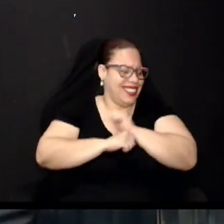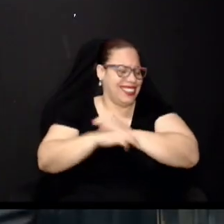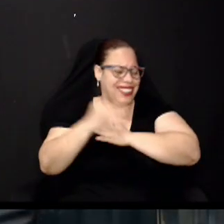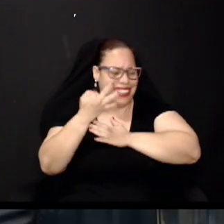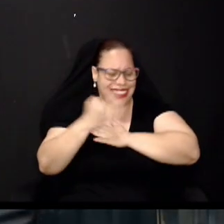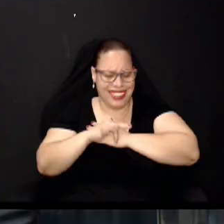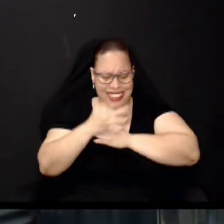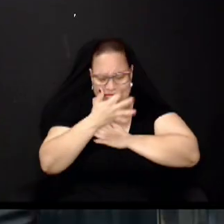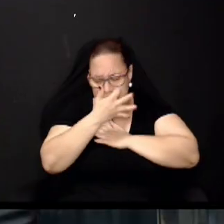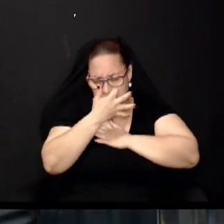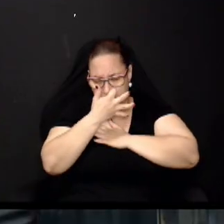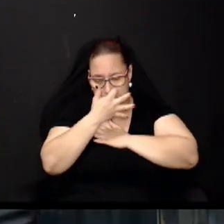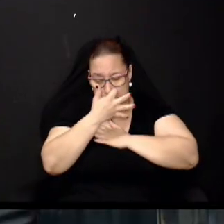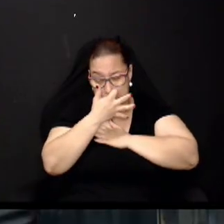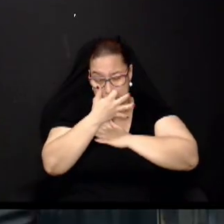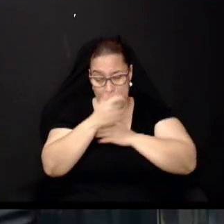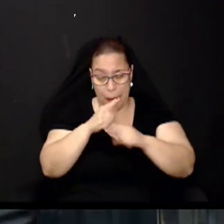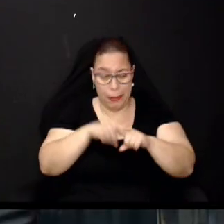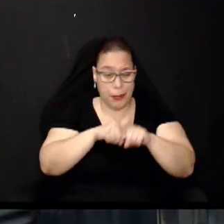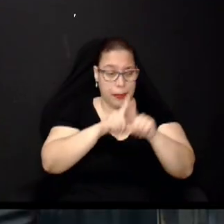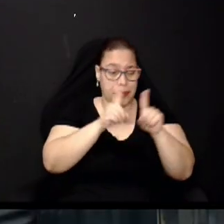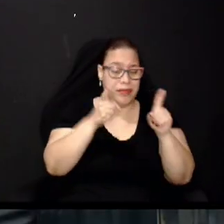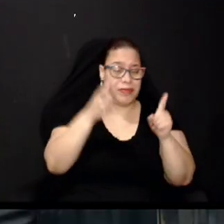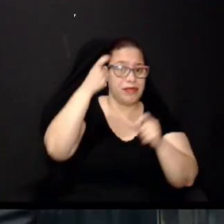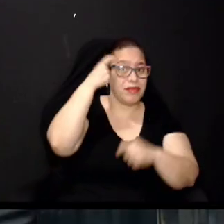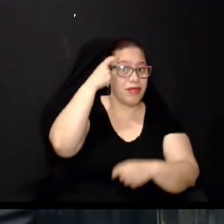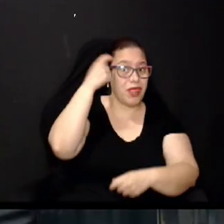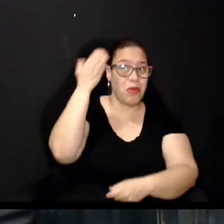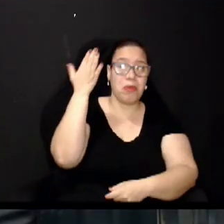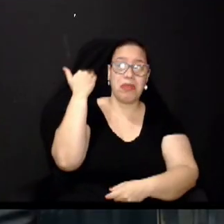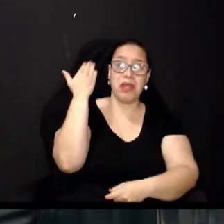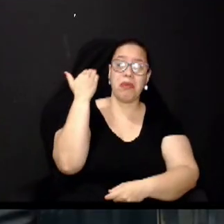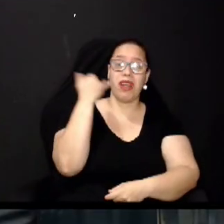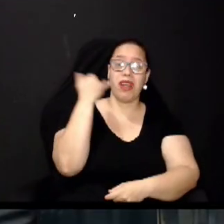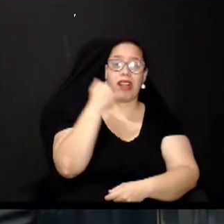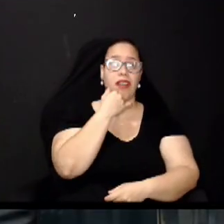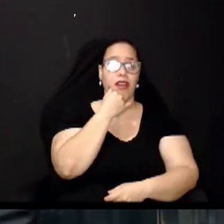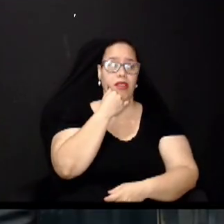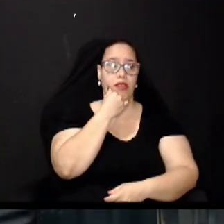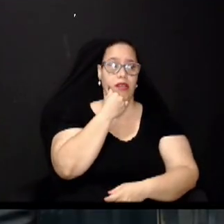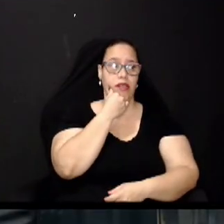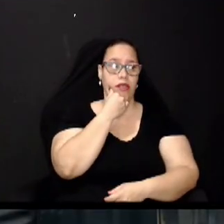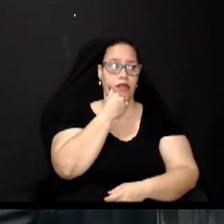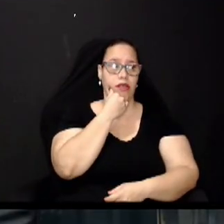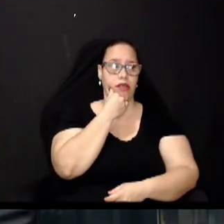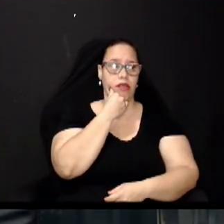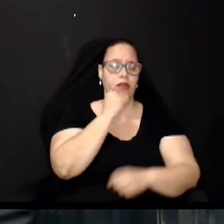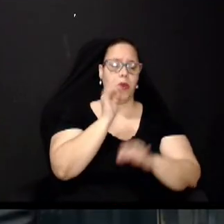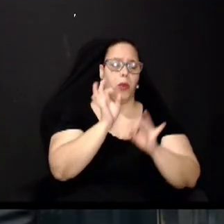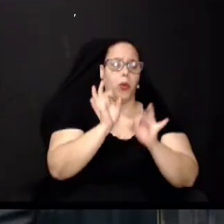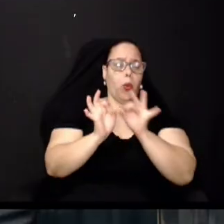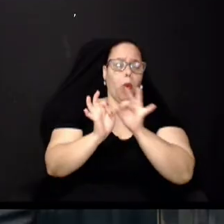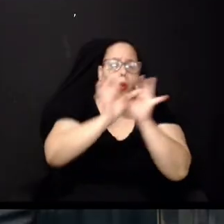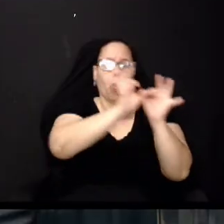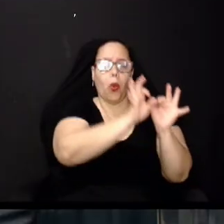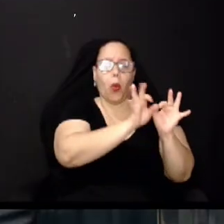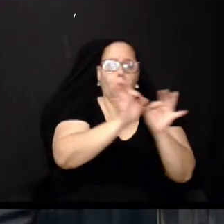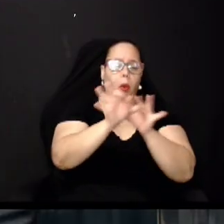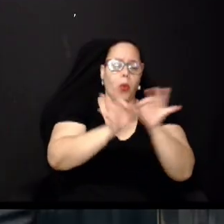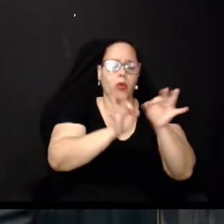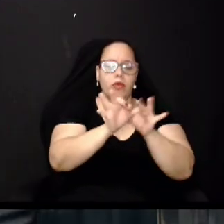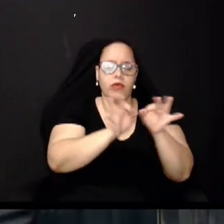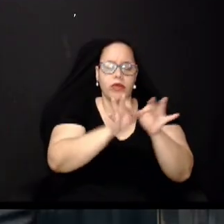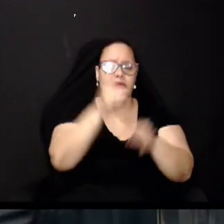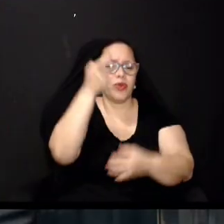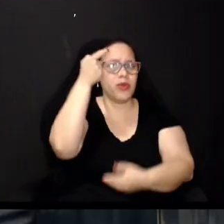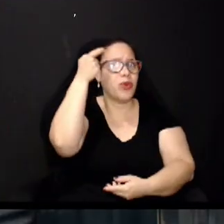mas ao mesmo tempo pensar no passado, né? Agarrar um plano, um plano de vida, um ideal,